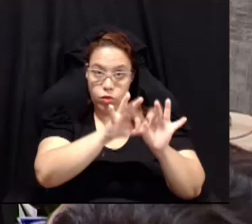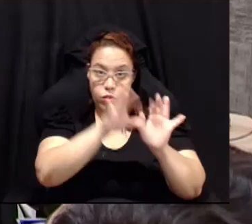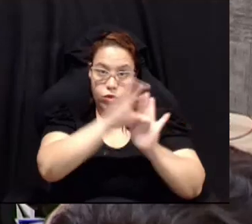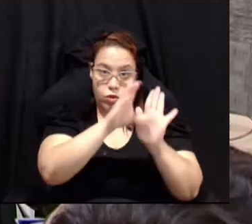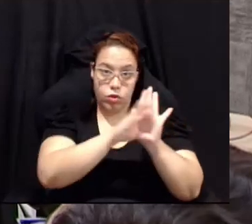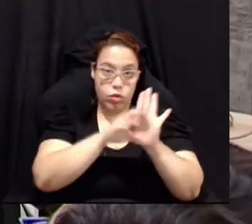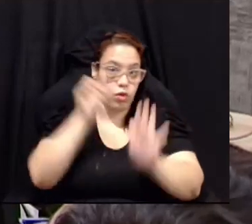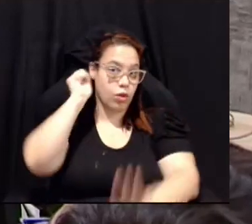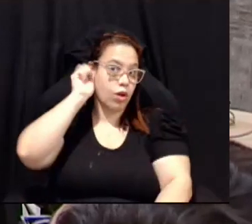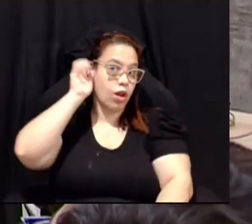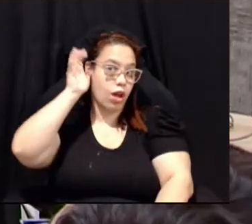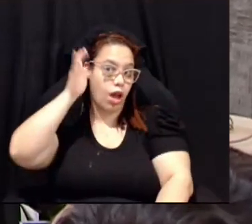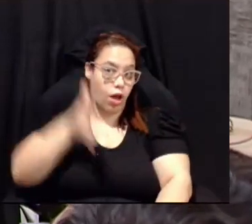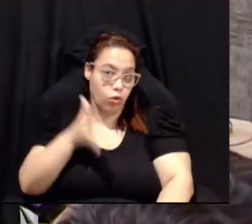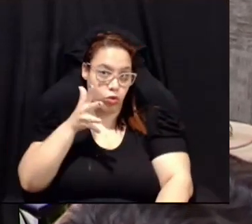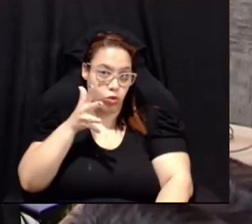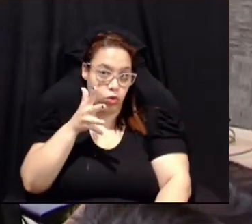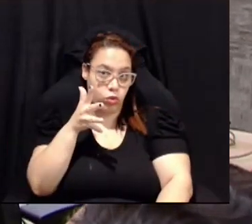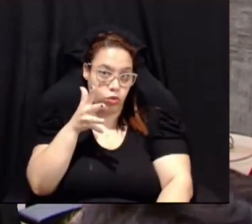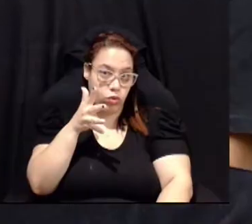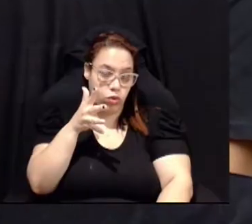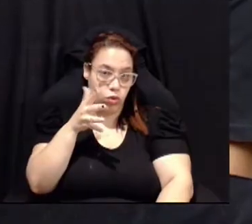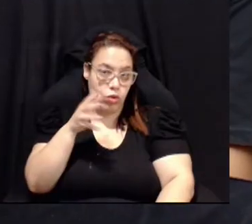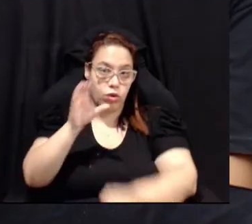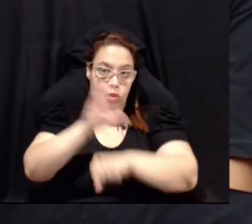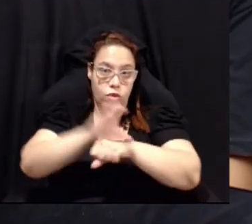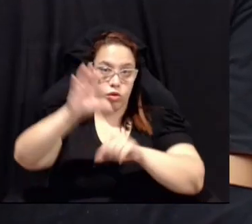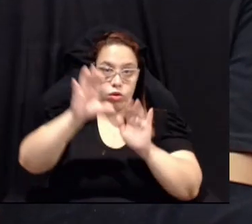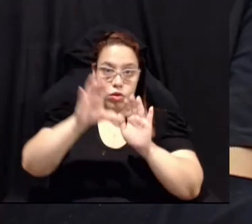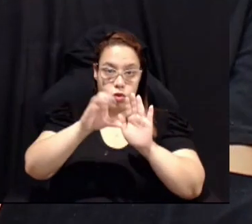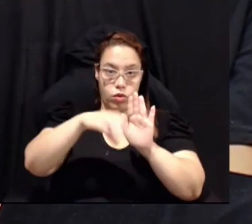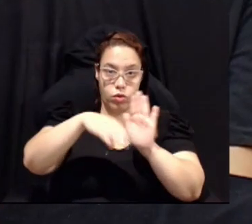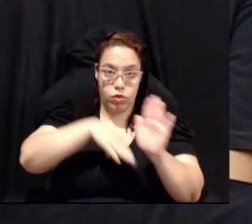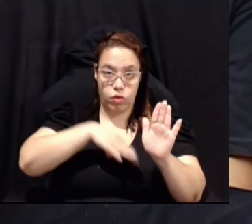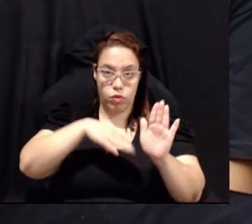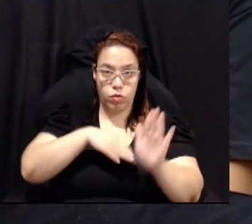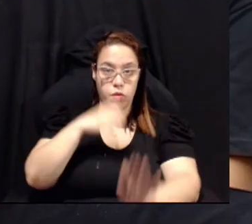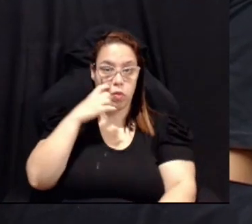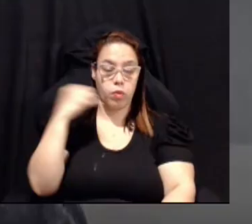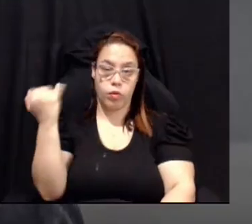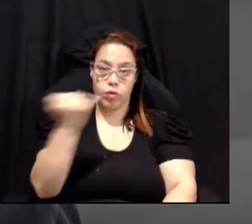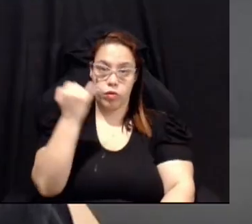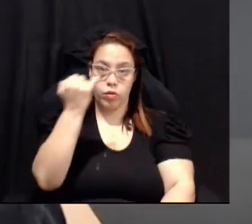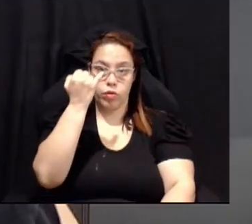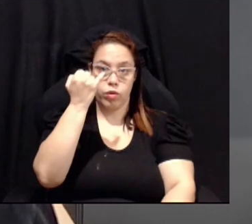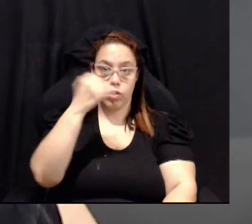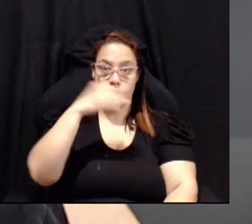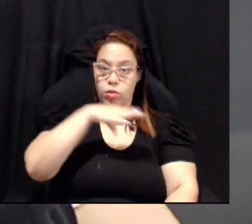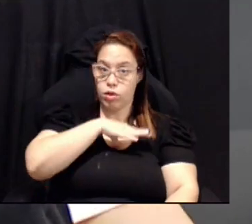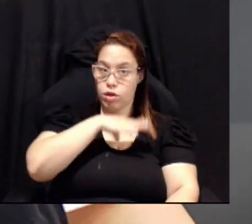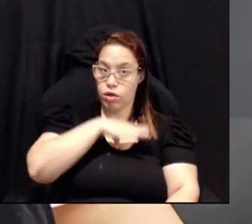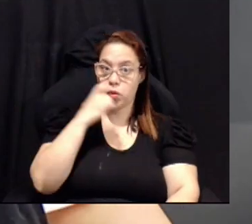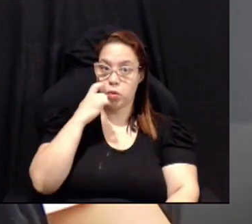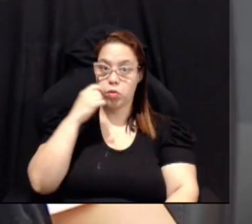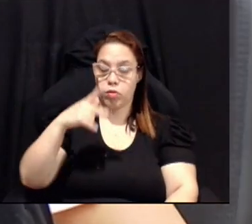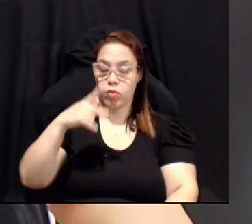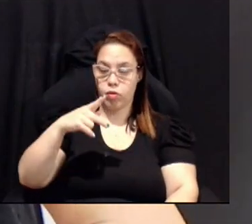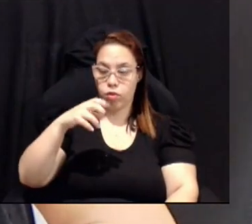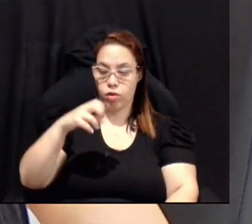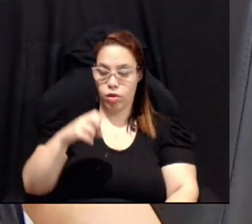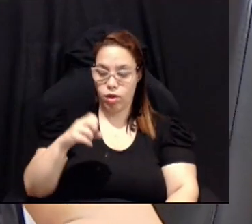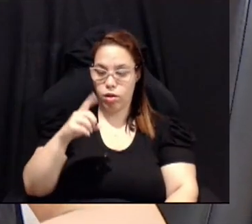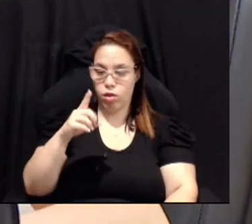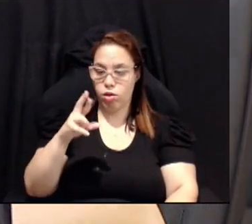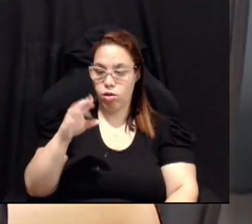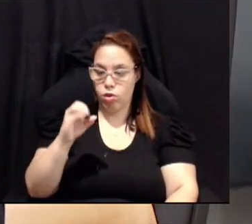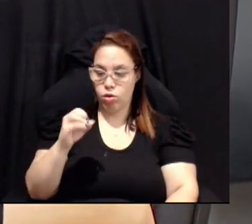audiovisuais que buscam abordar a Constituição Municipal e sua importância para a cidade. Pedro tem 19 anos e